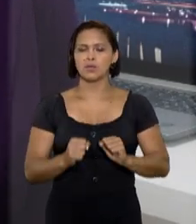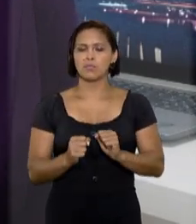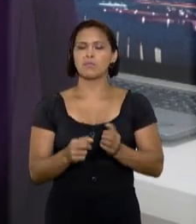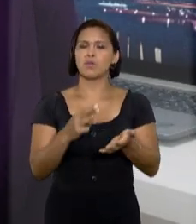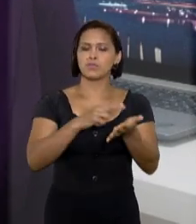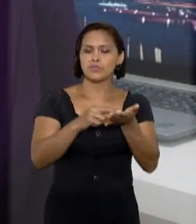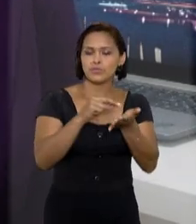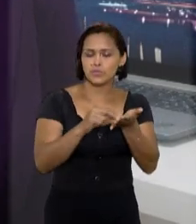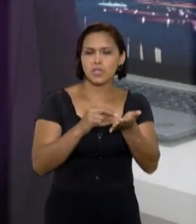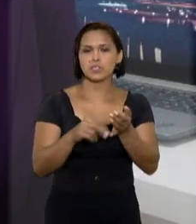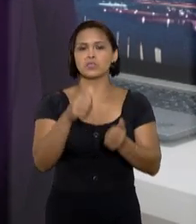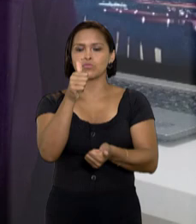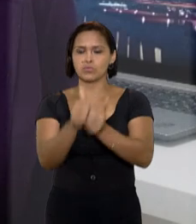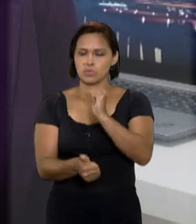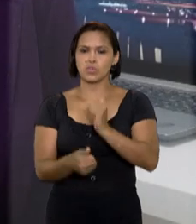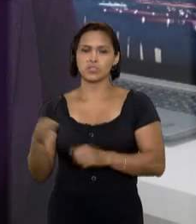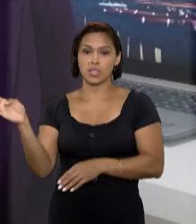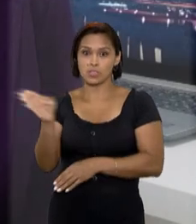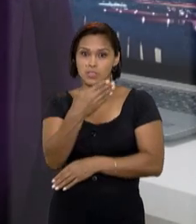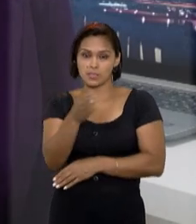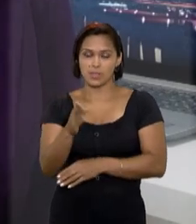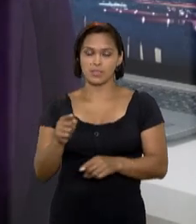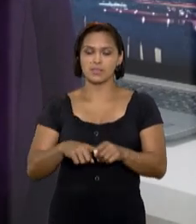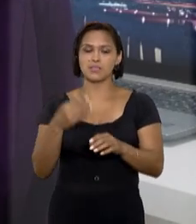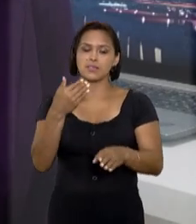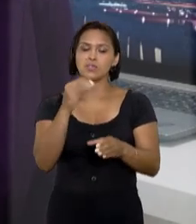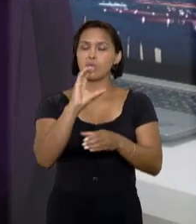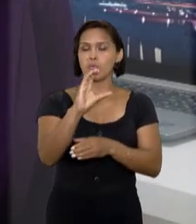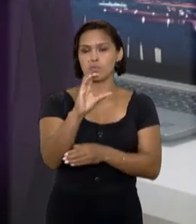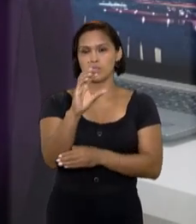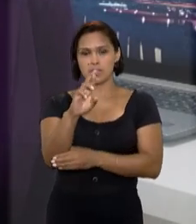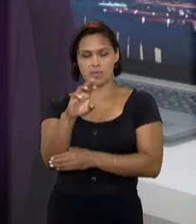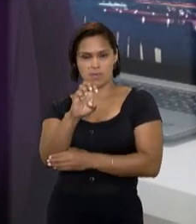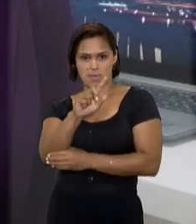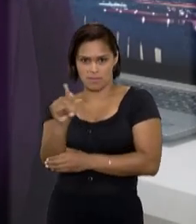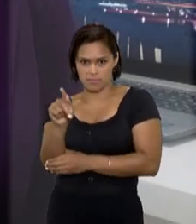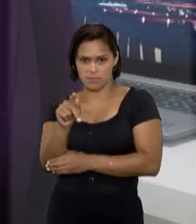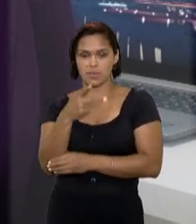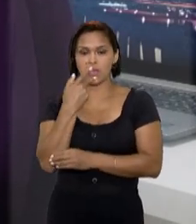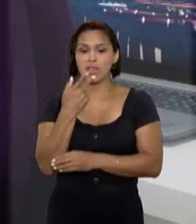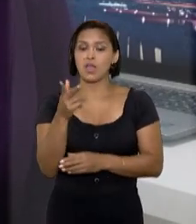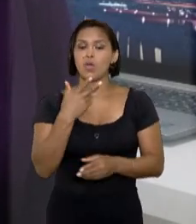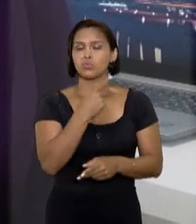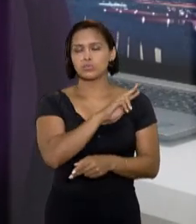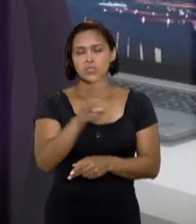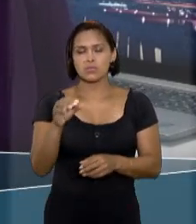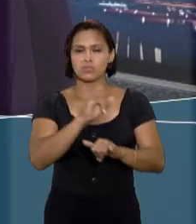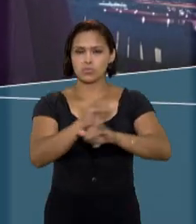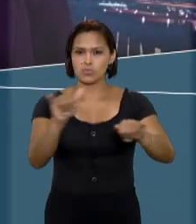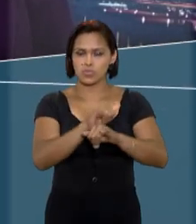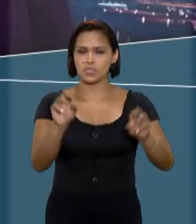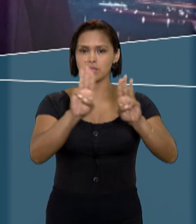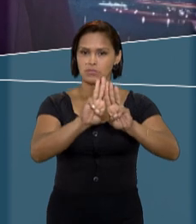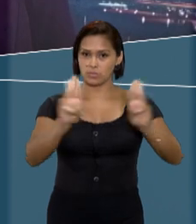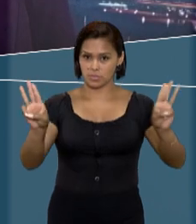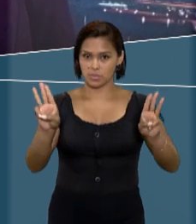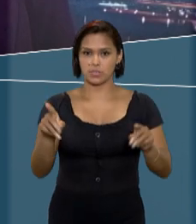que exija registro de treinadores de tênis nos conselhos de educação física. Você confere outras